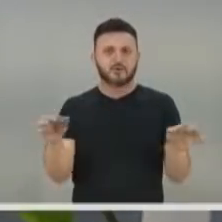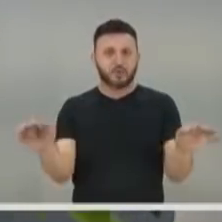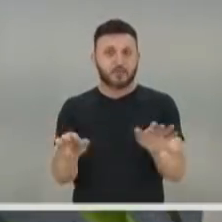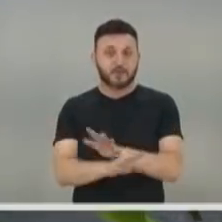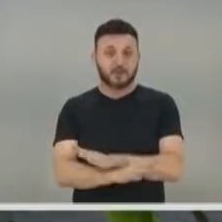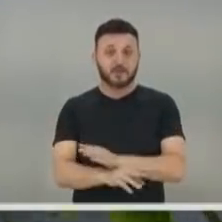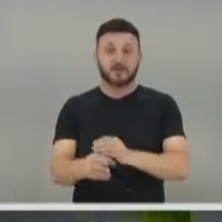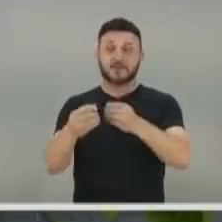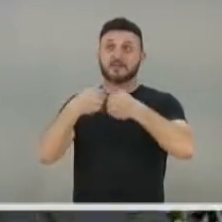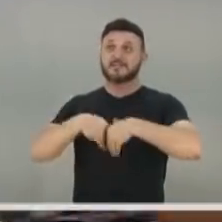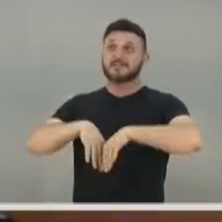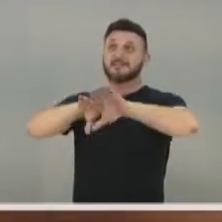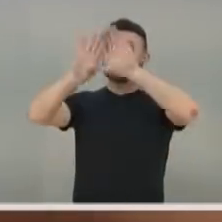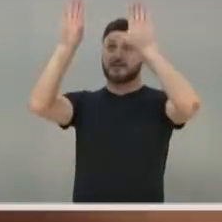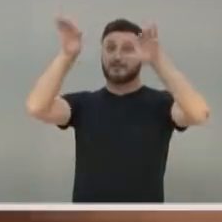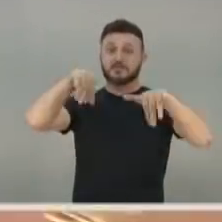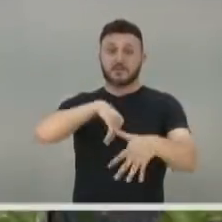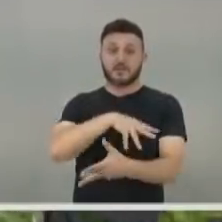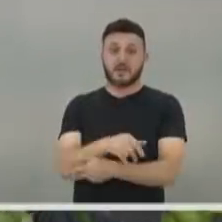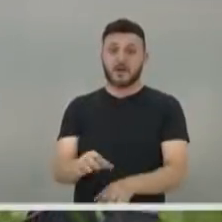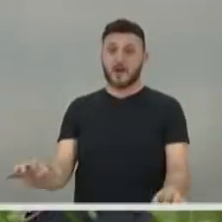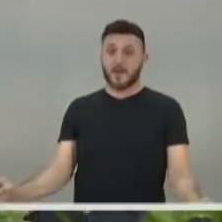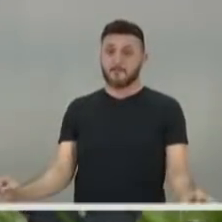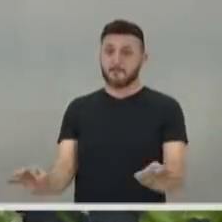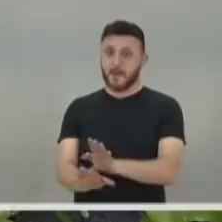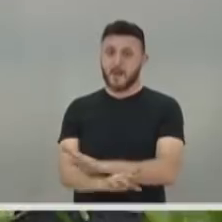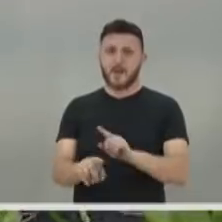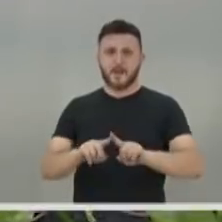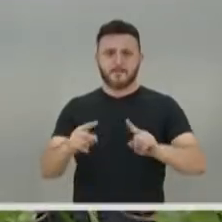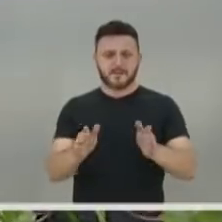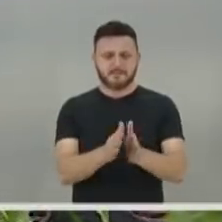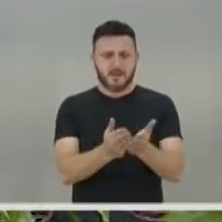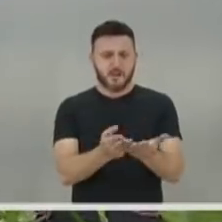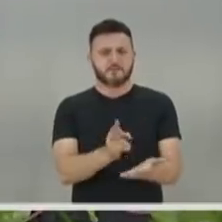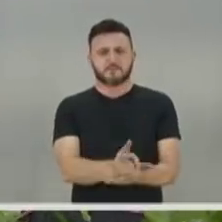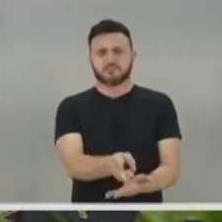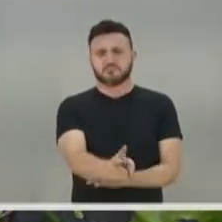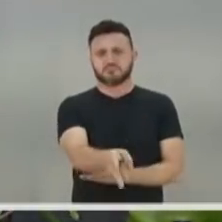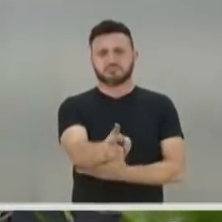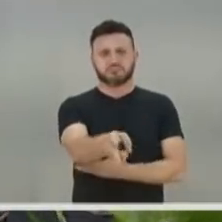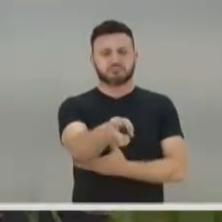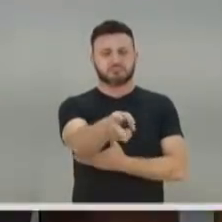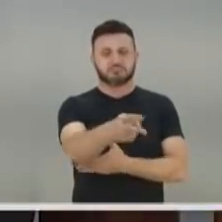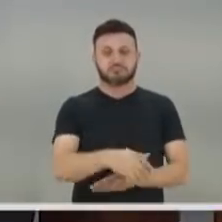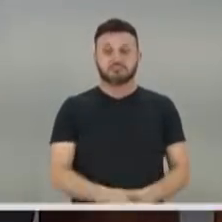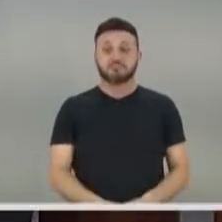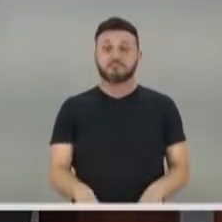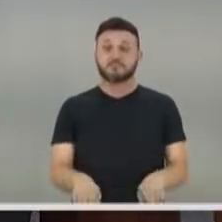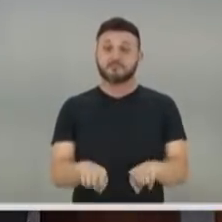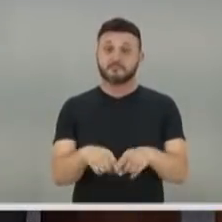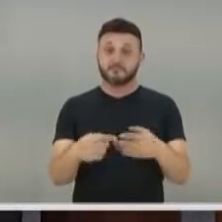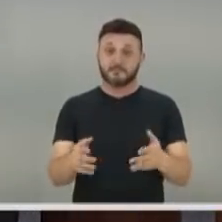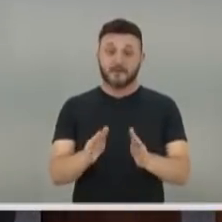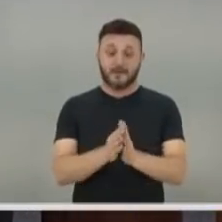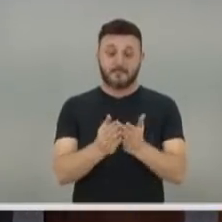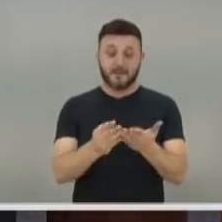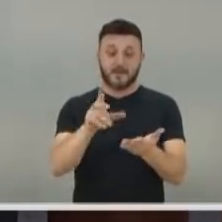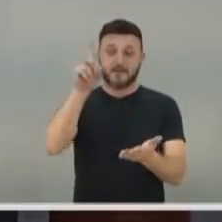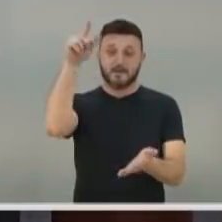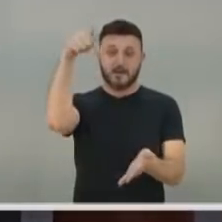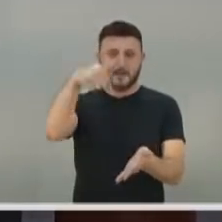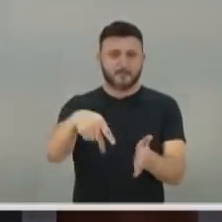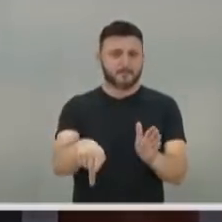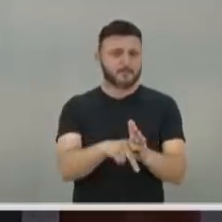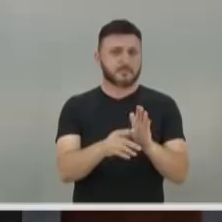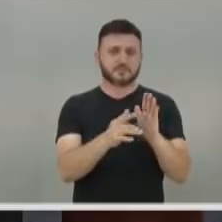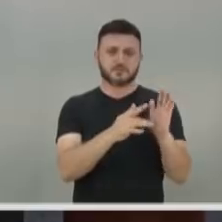céus e terras passarão, mas tua palavra. E a palavra é o Senhor. Jesus é